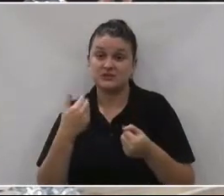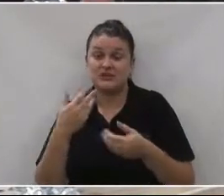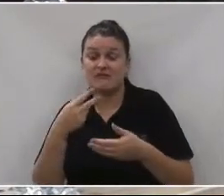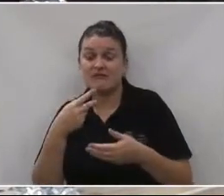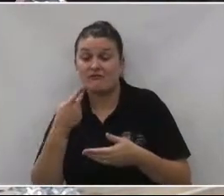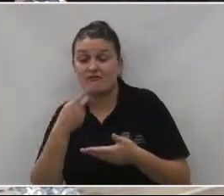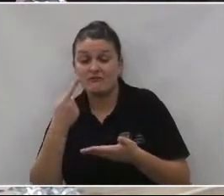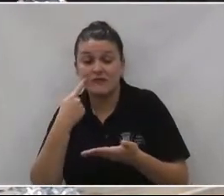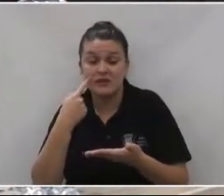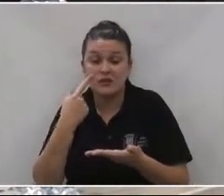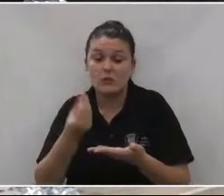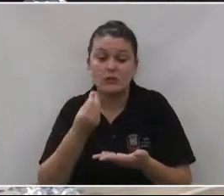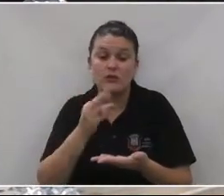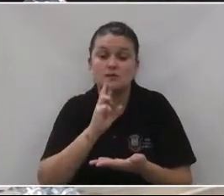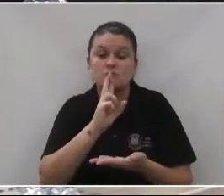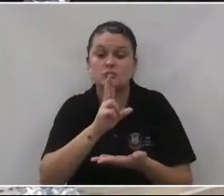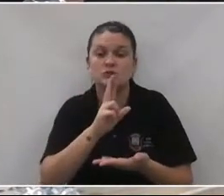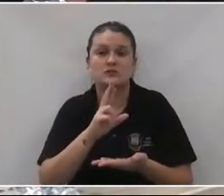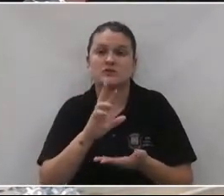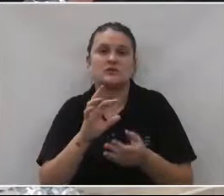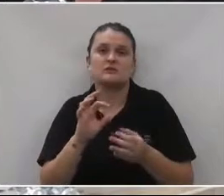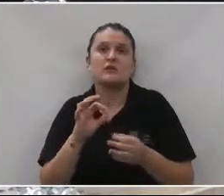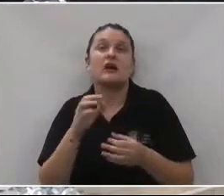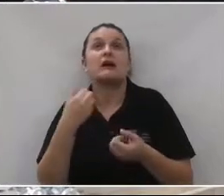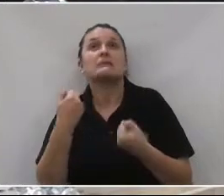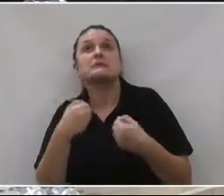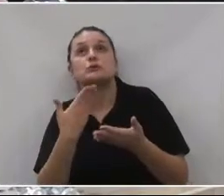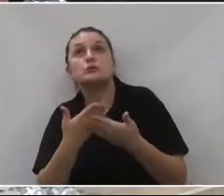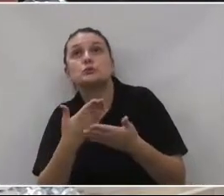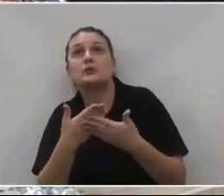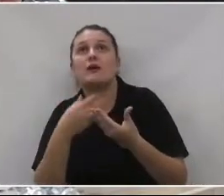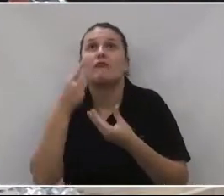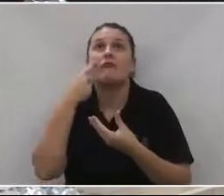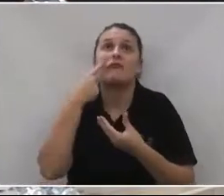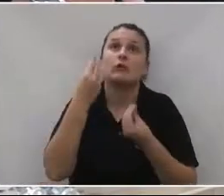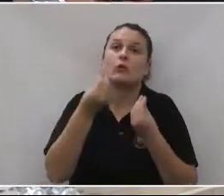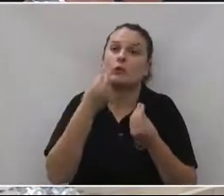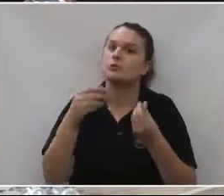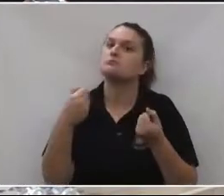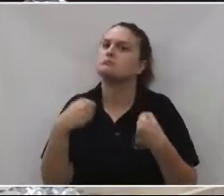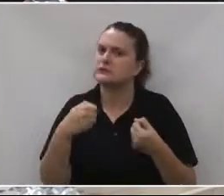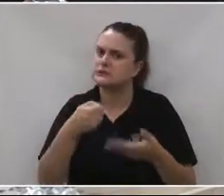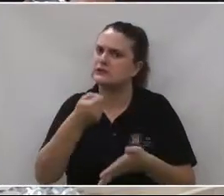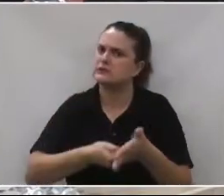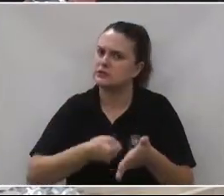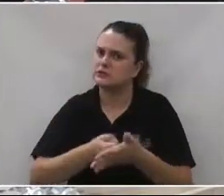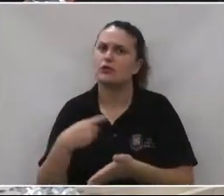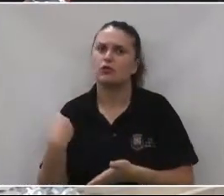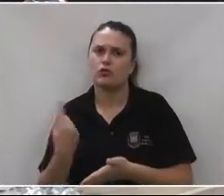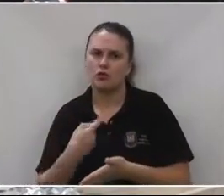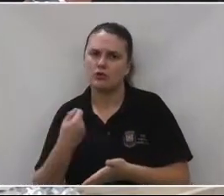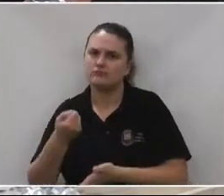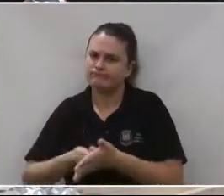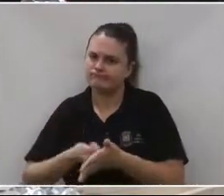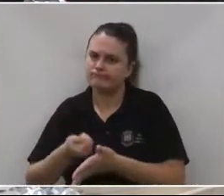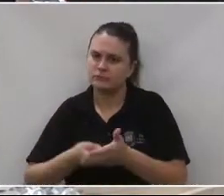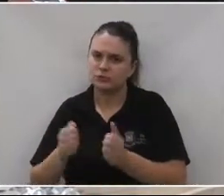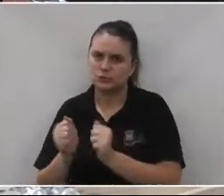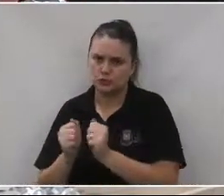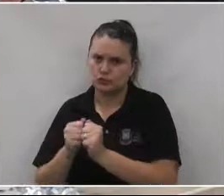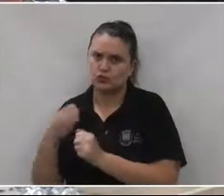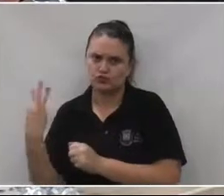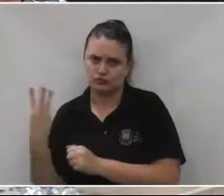fique só no uma resposta vamos estudar é gente vai cobrar é radical com o almir ic8 tica